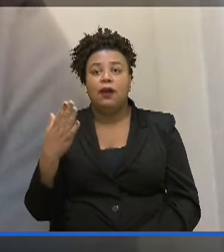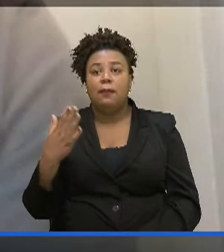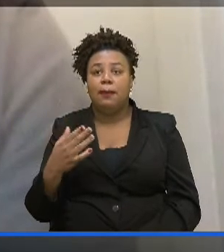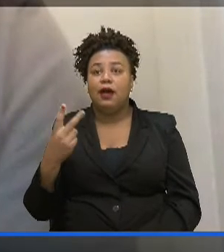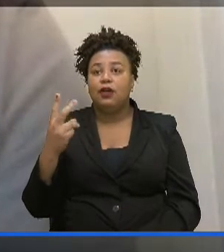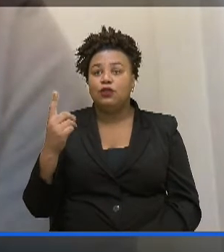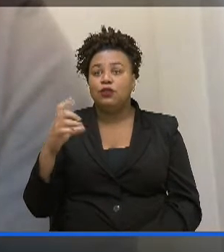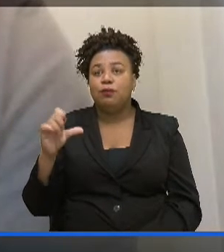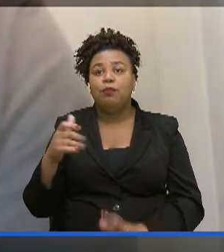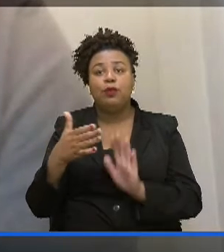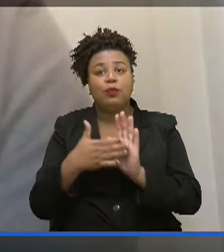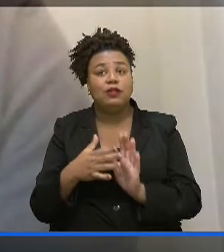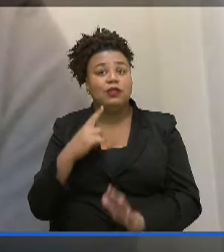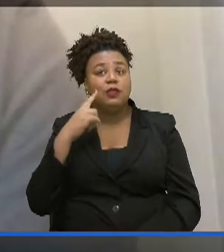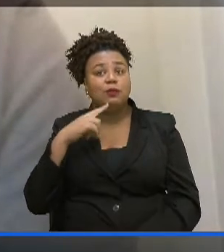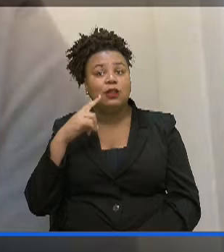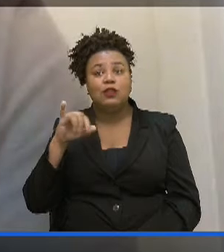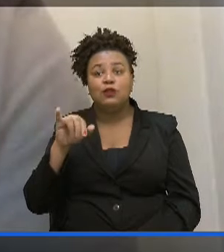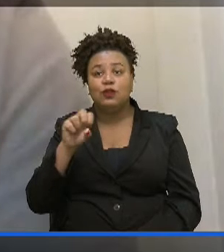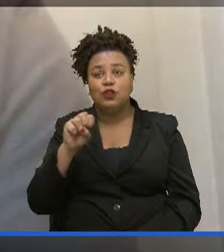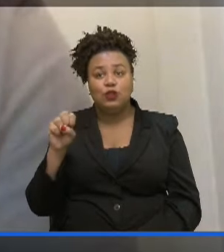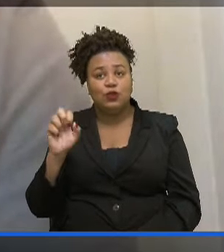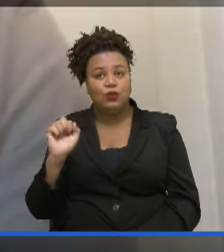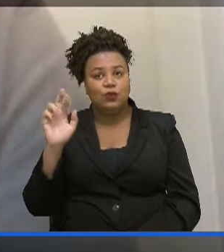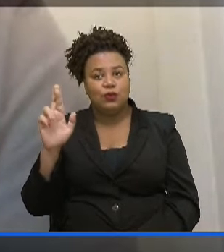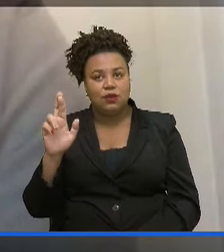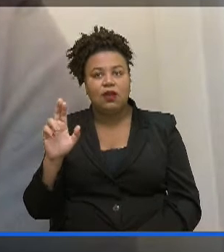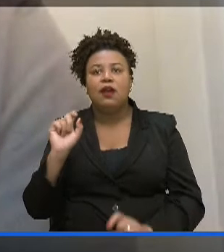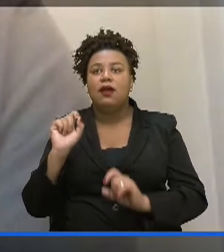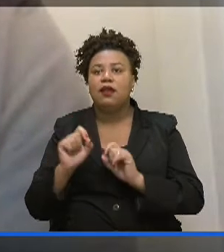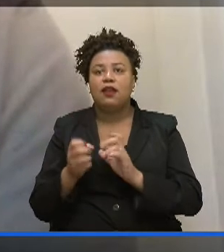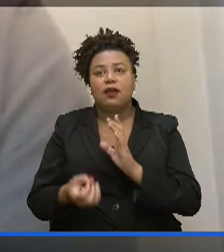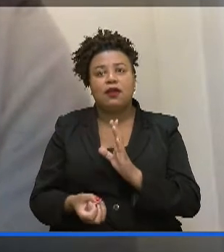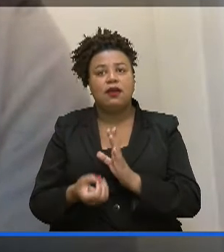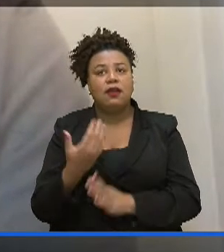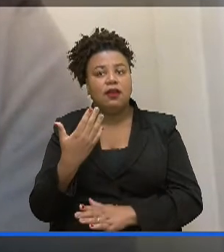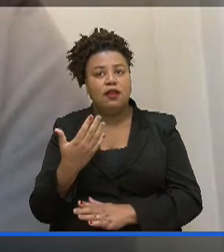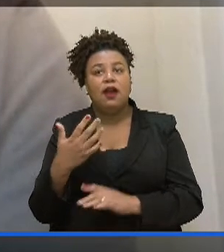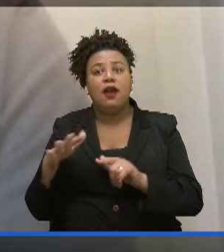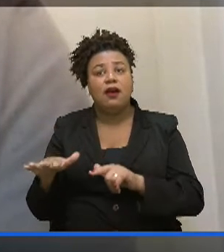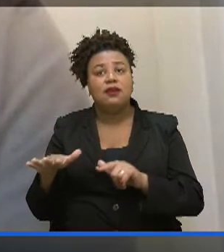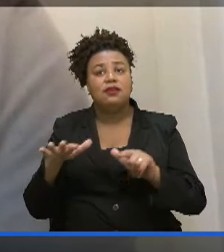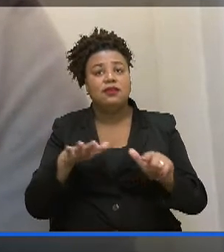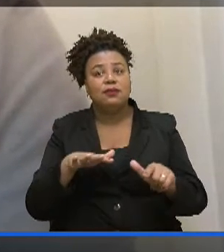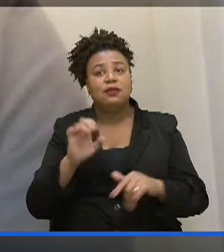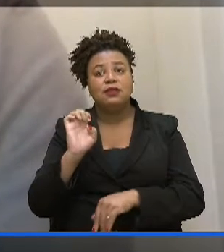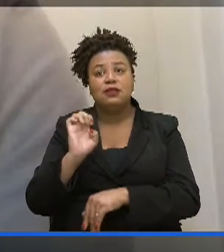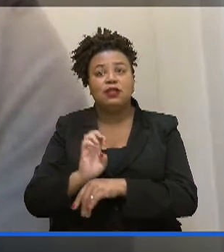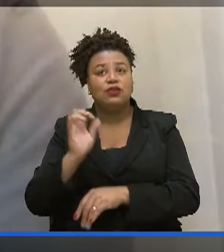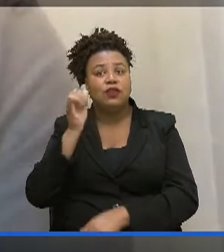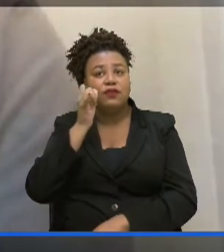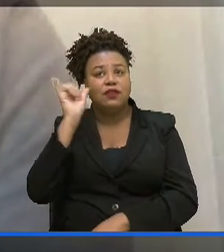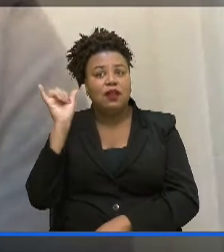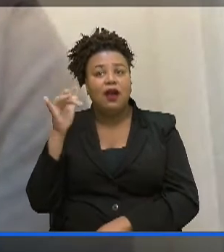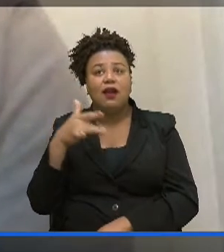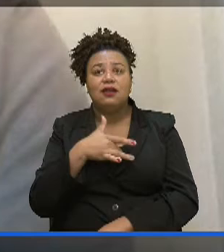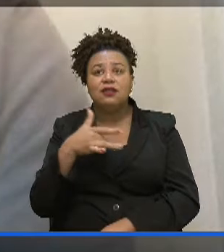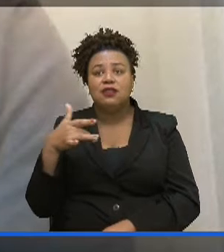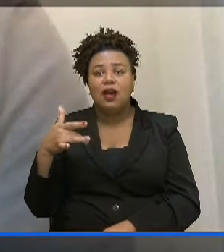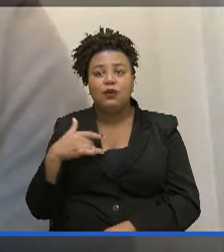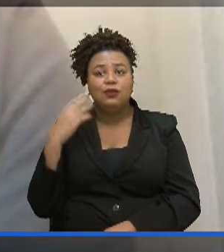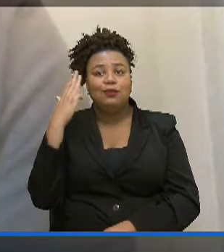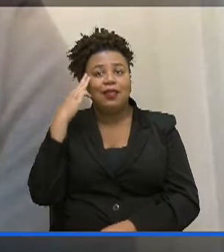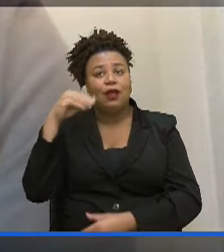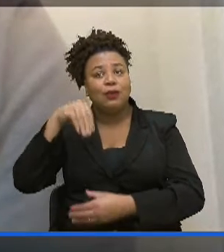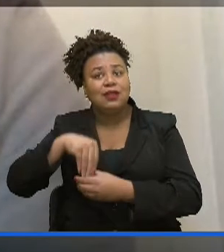532/2019, proponente deputado Issur Kor. Institui a Semana Estadual de Prevenção à Saúde Mental na